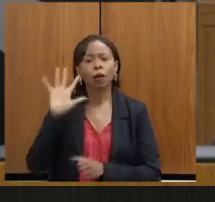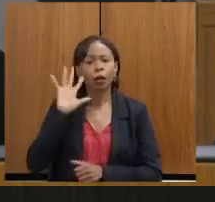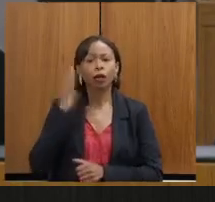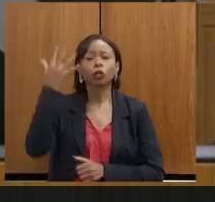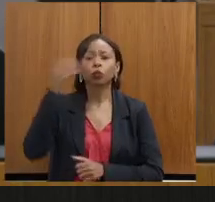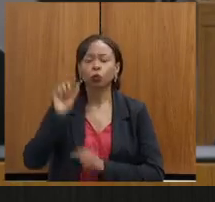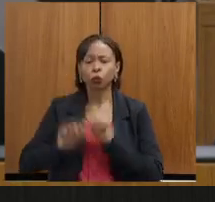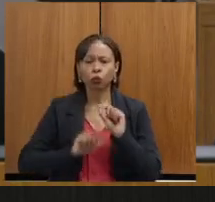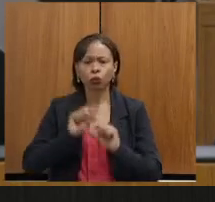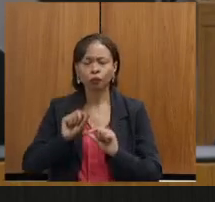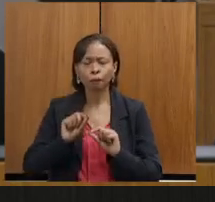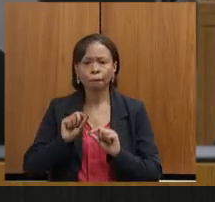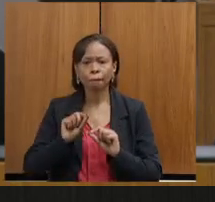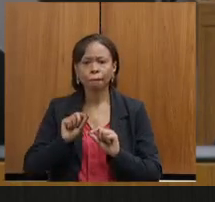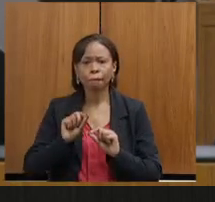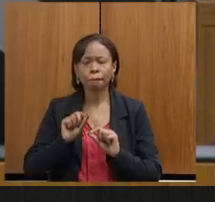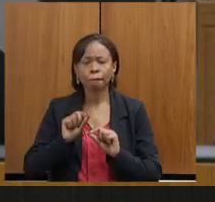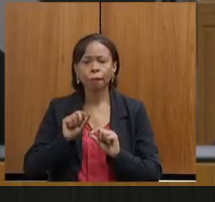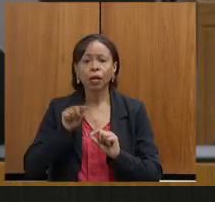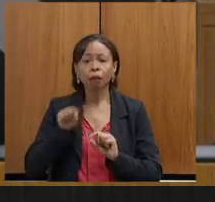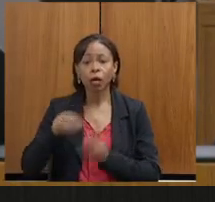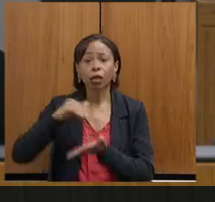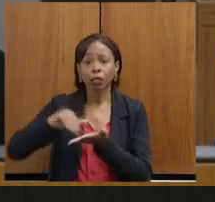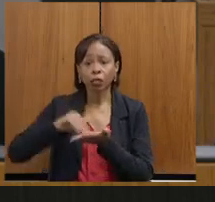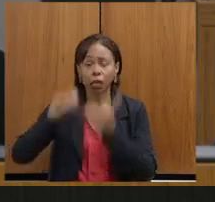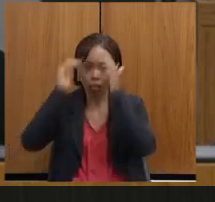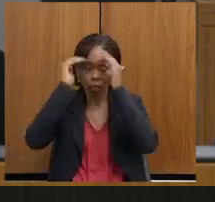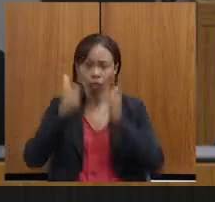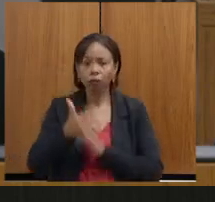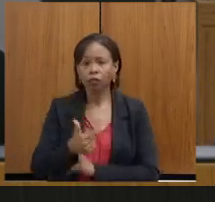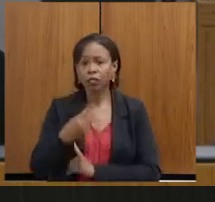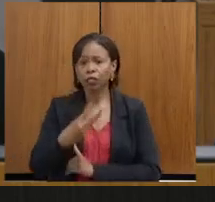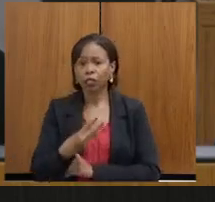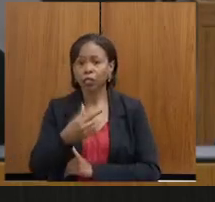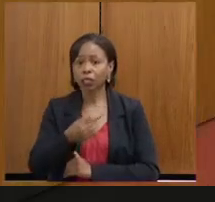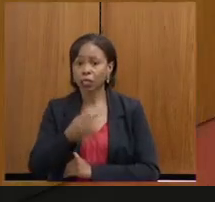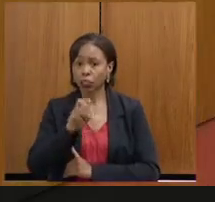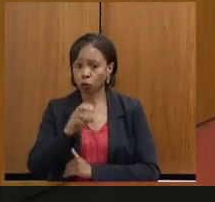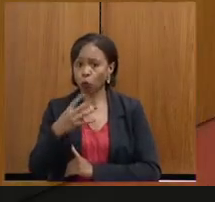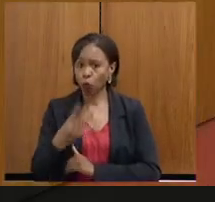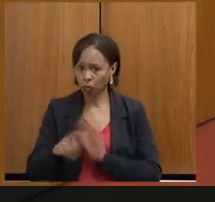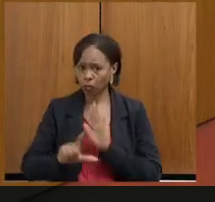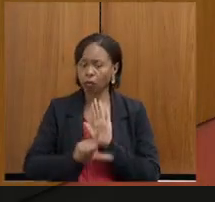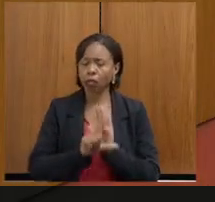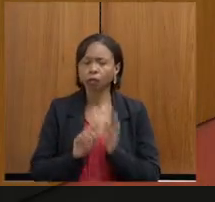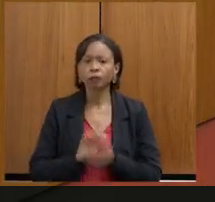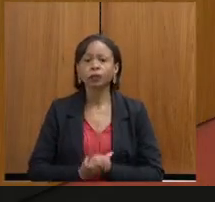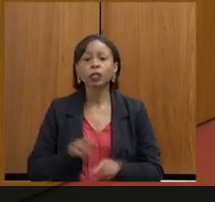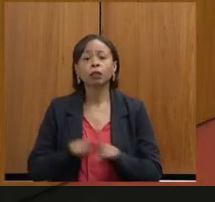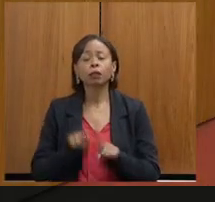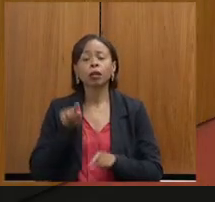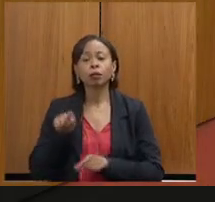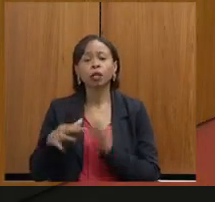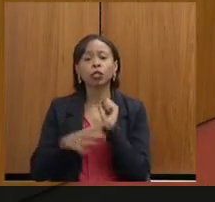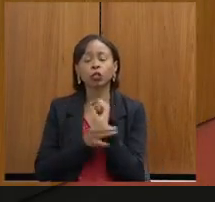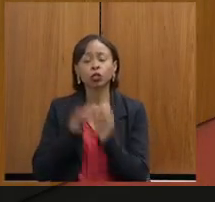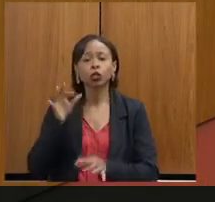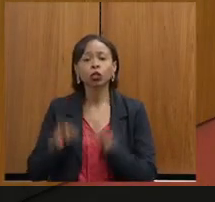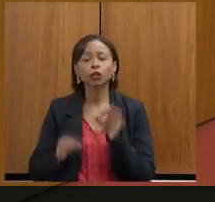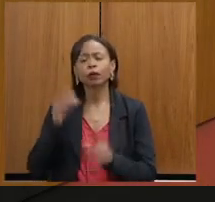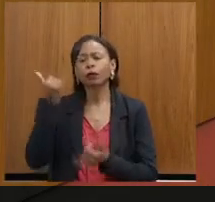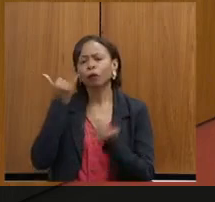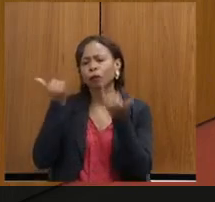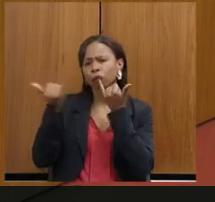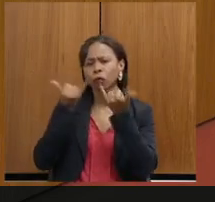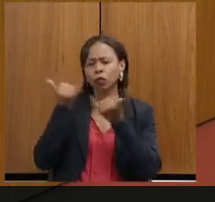providência para que seja para que a pasta cumpra a lei 23 7546 de caminhada ao titular da Secretaria de Justiça e segurança para